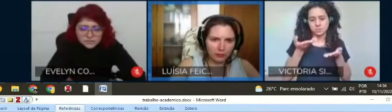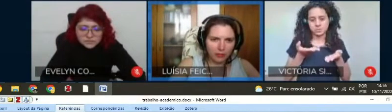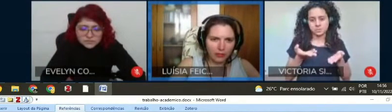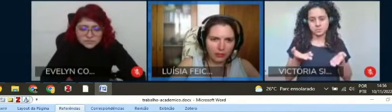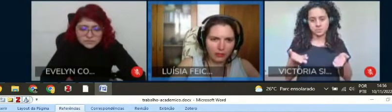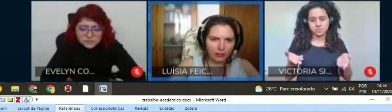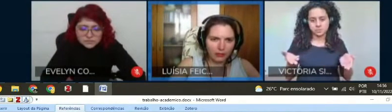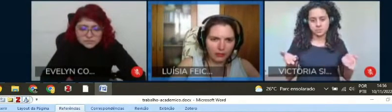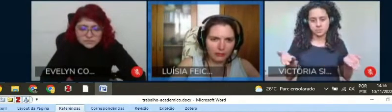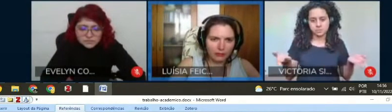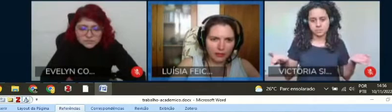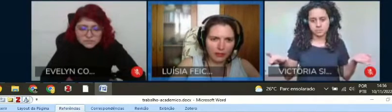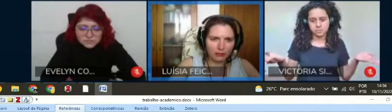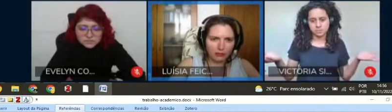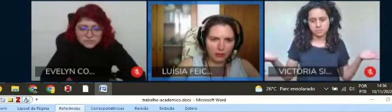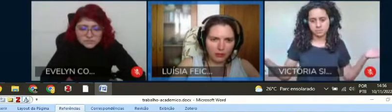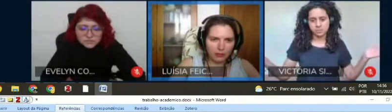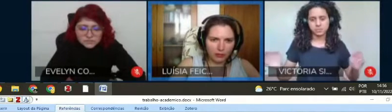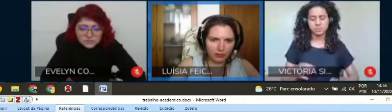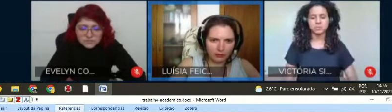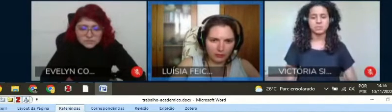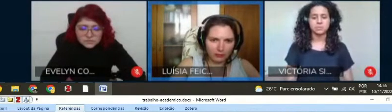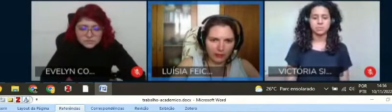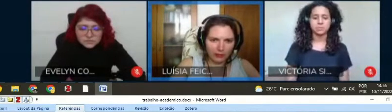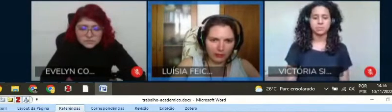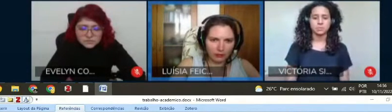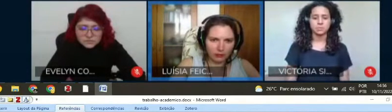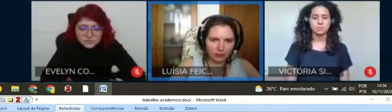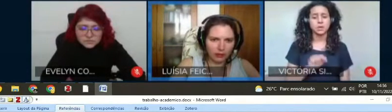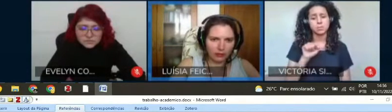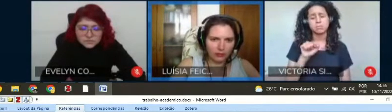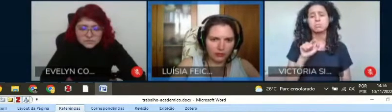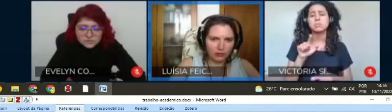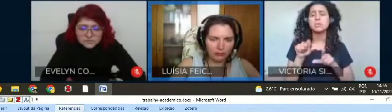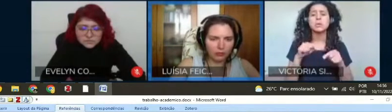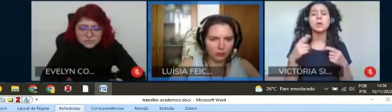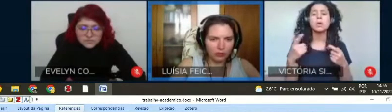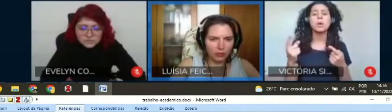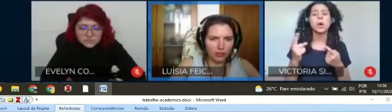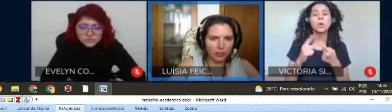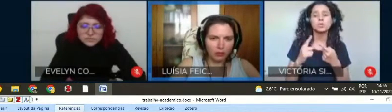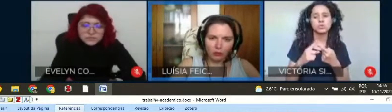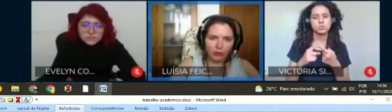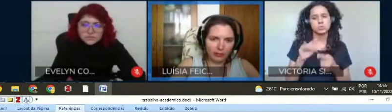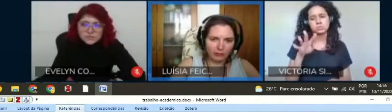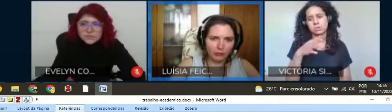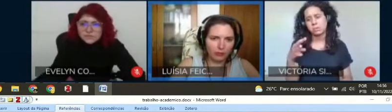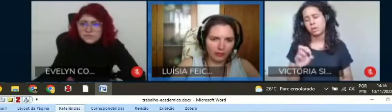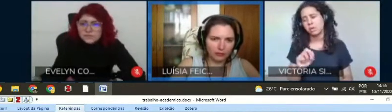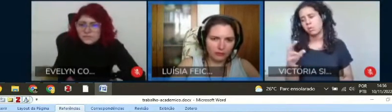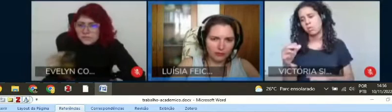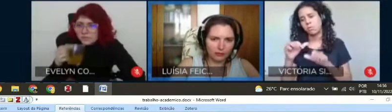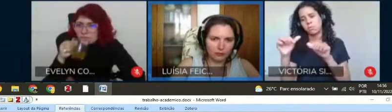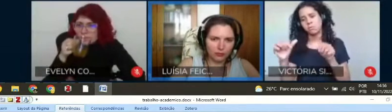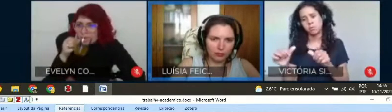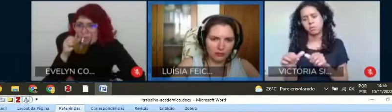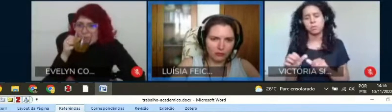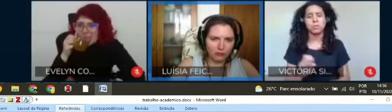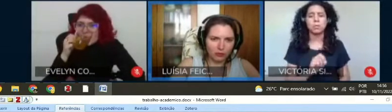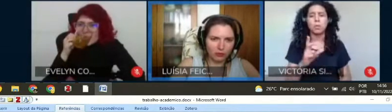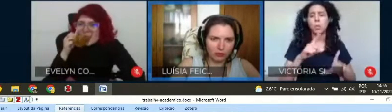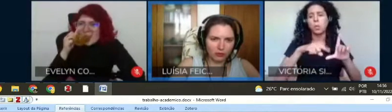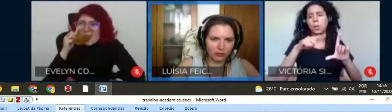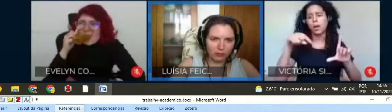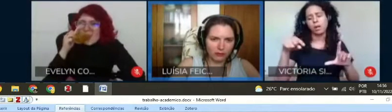a opção aqui se eu quero a legenda tabela ou se eu quero a legenda figura. ou gráfico, caso vocês